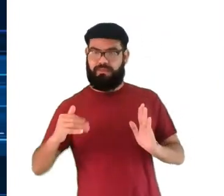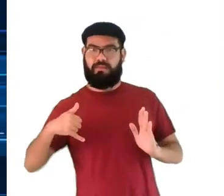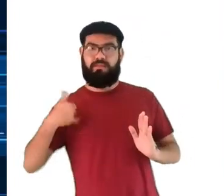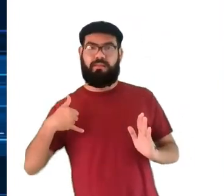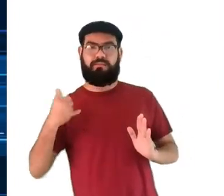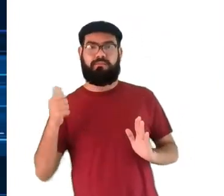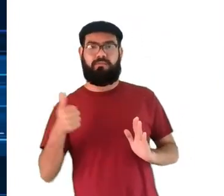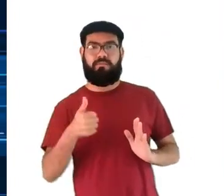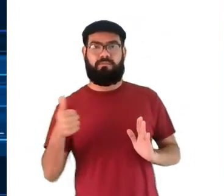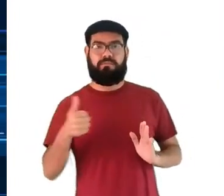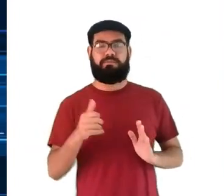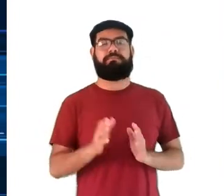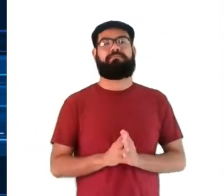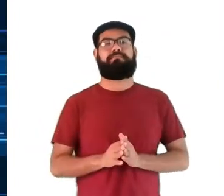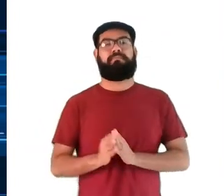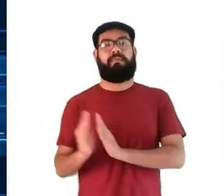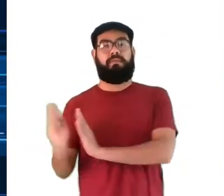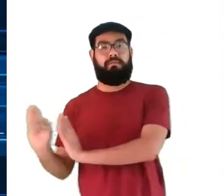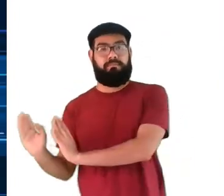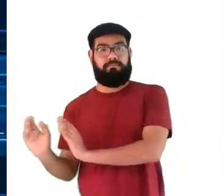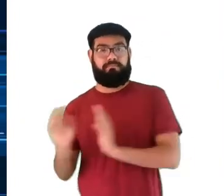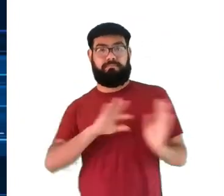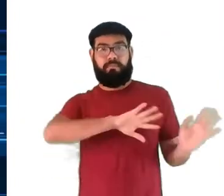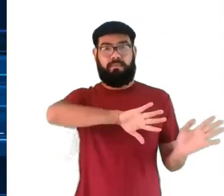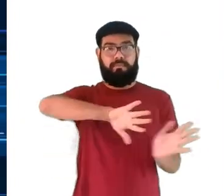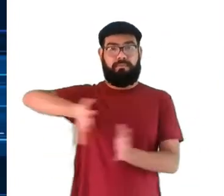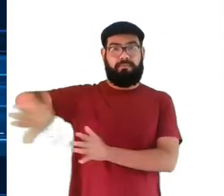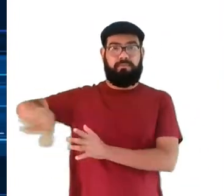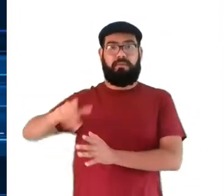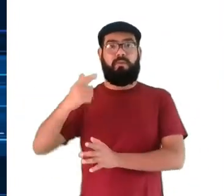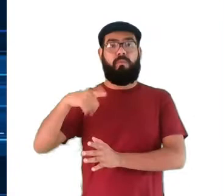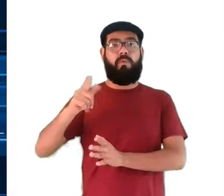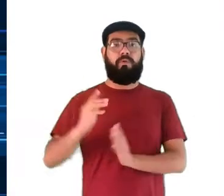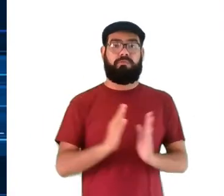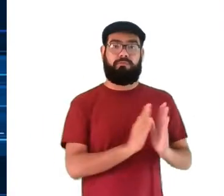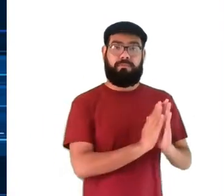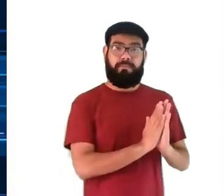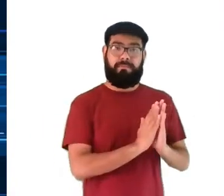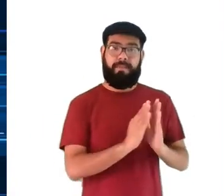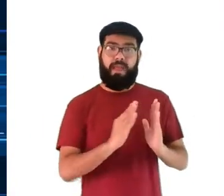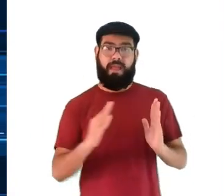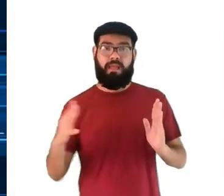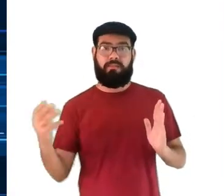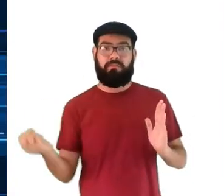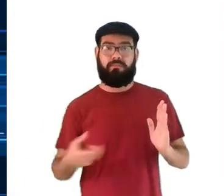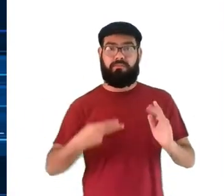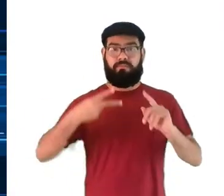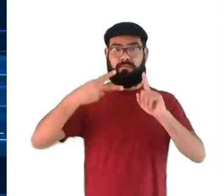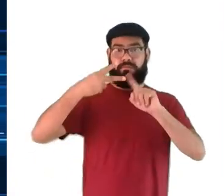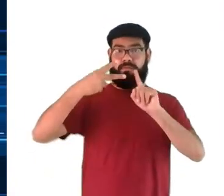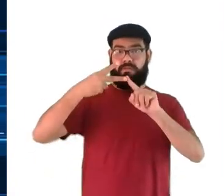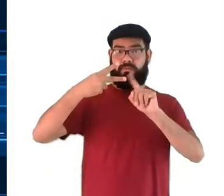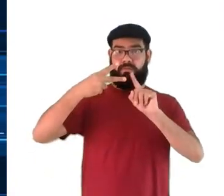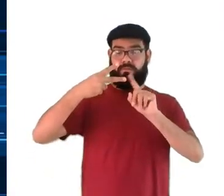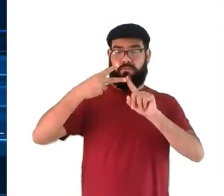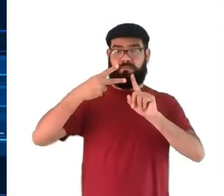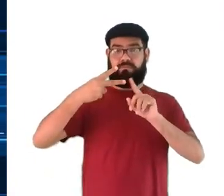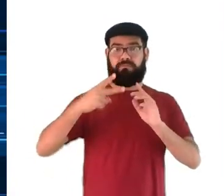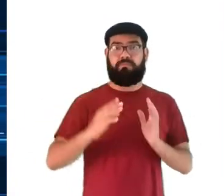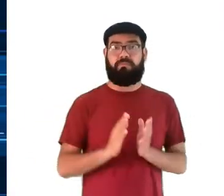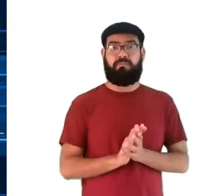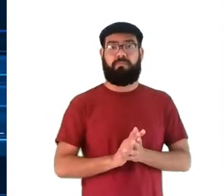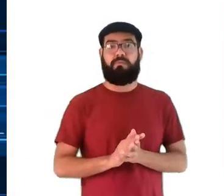né, ele vai, vamos lá, para o próximo estágio, ele já faz parte da